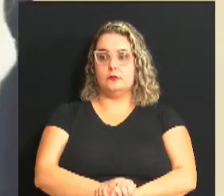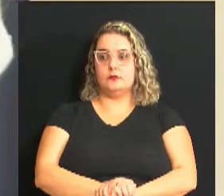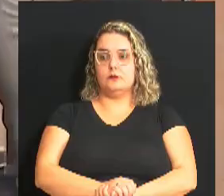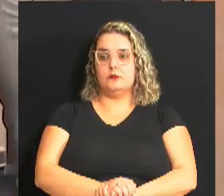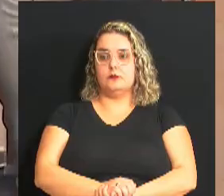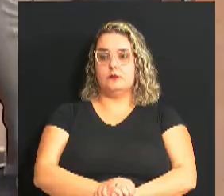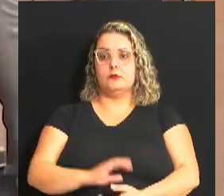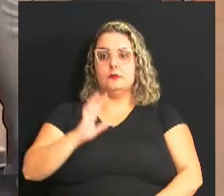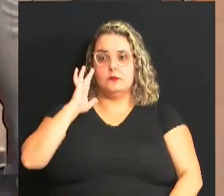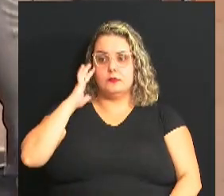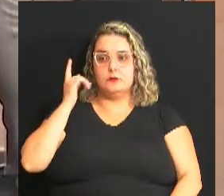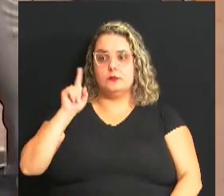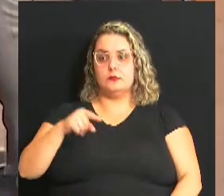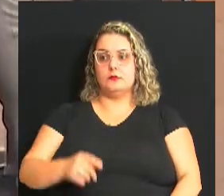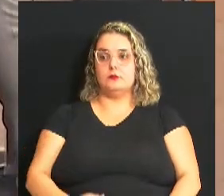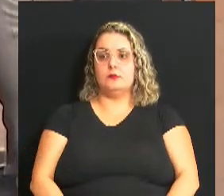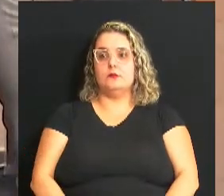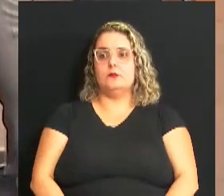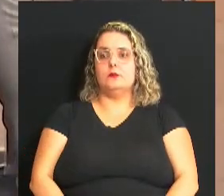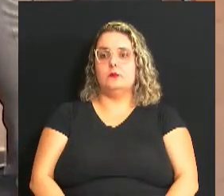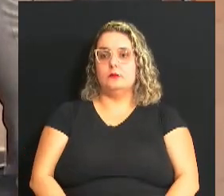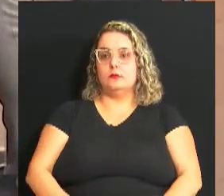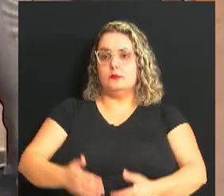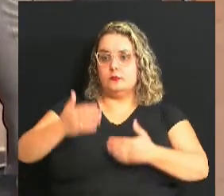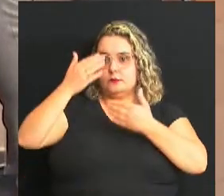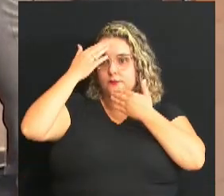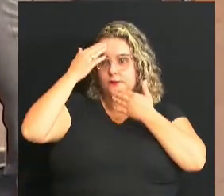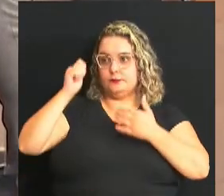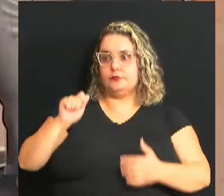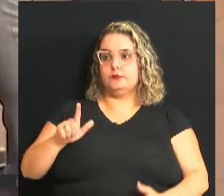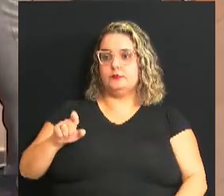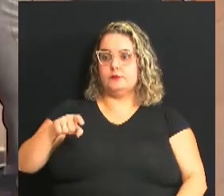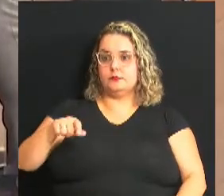isso. Bem, agradeço, Alexandra.